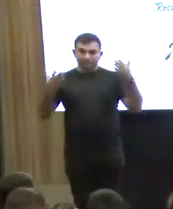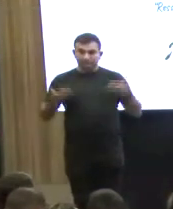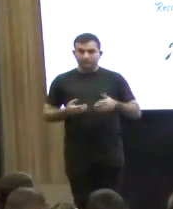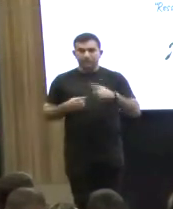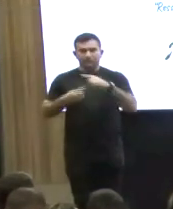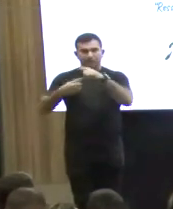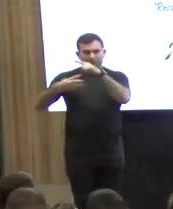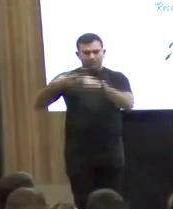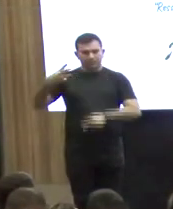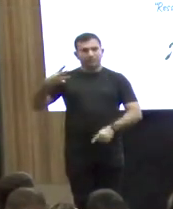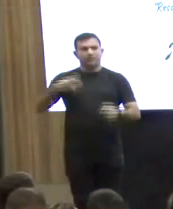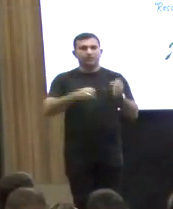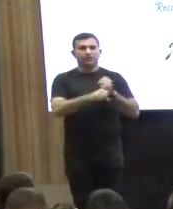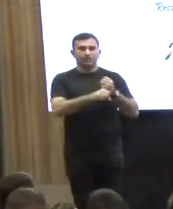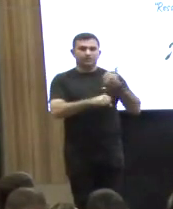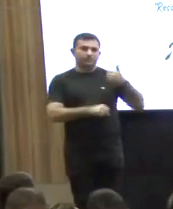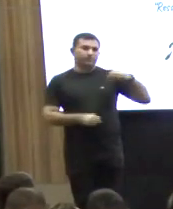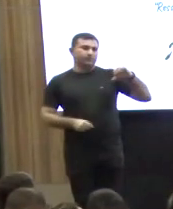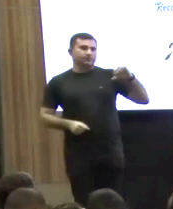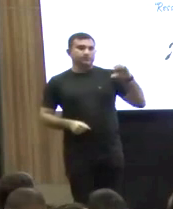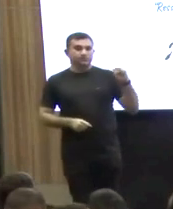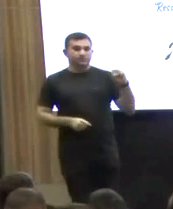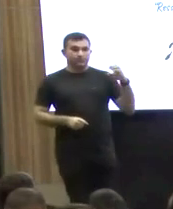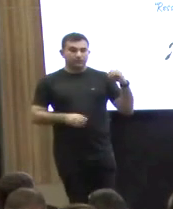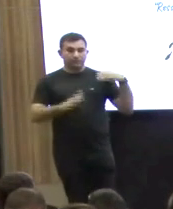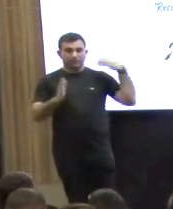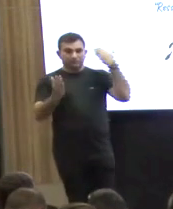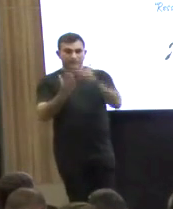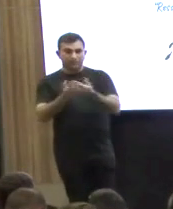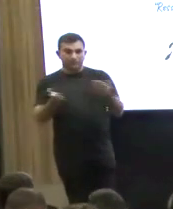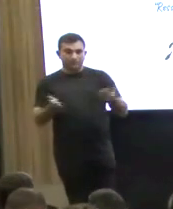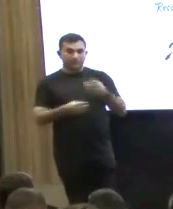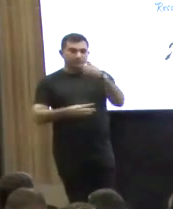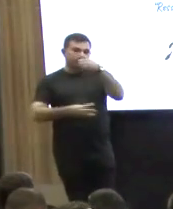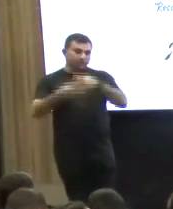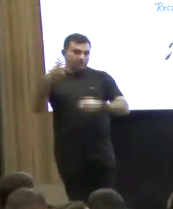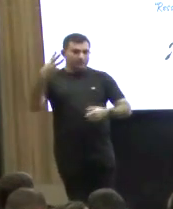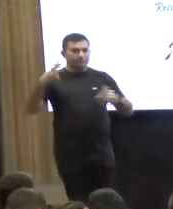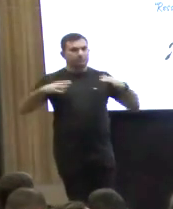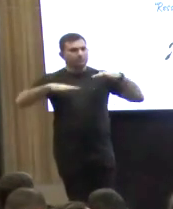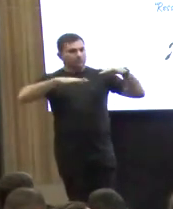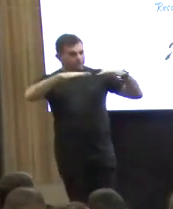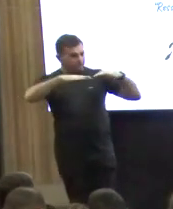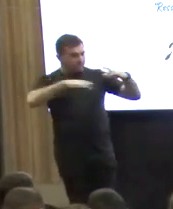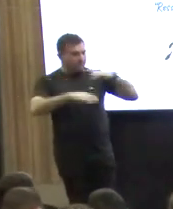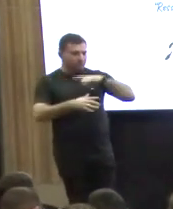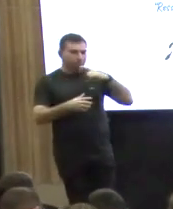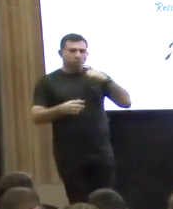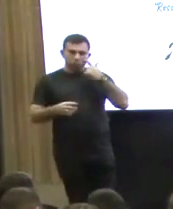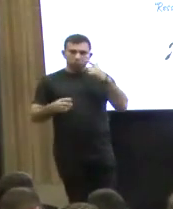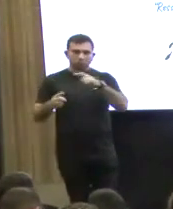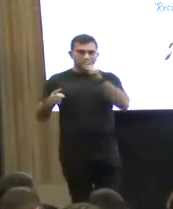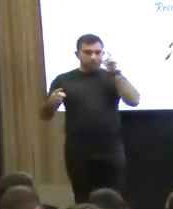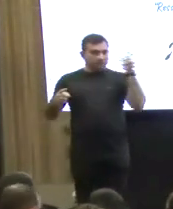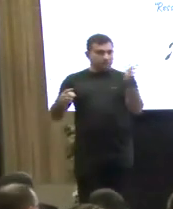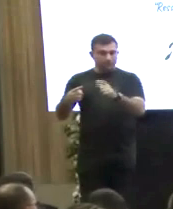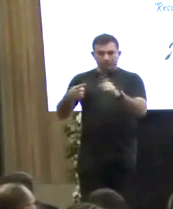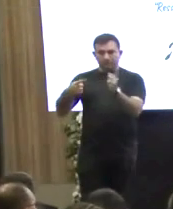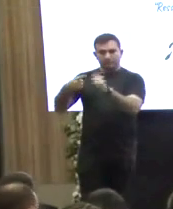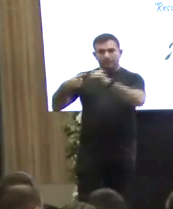dos anos 80 para cá, do século XX e XXI, que eu acho que são ícones, digamos assim, nesse processo, que é o